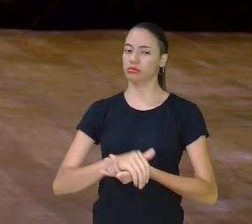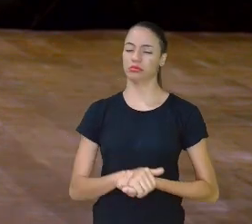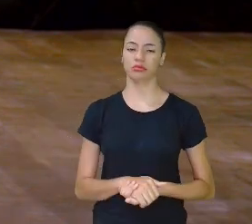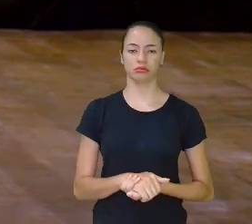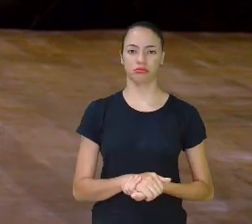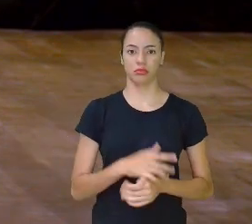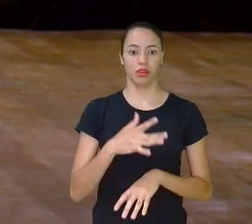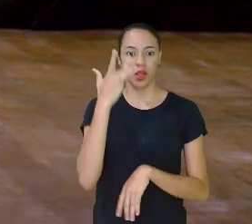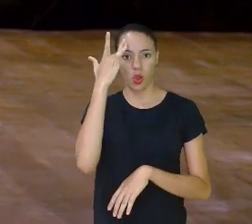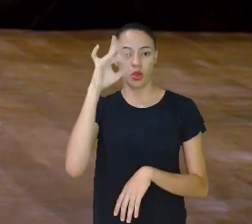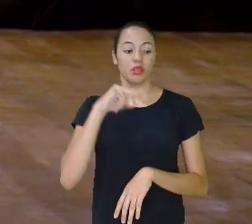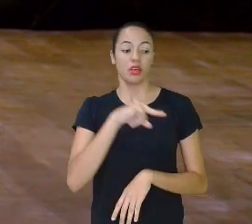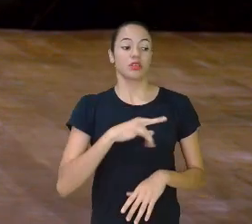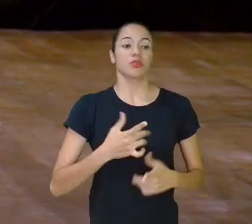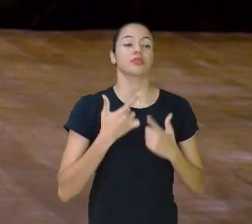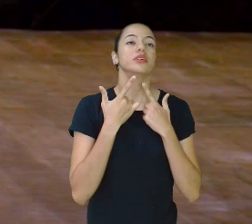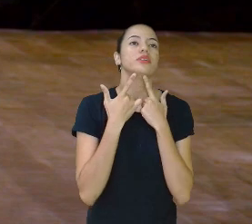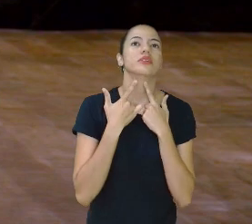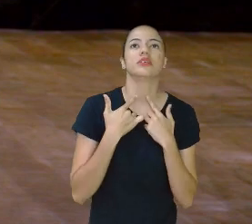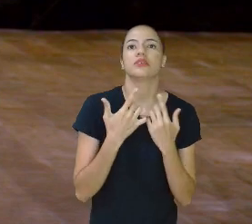Não sei se é seu desejo.